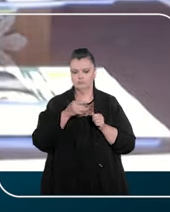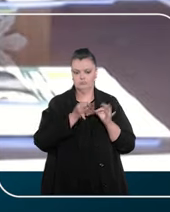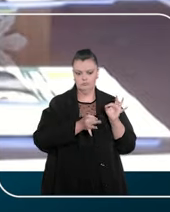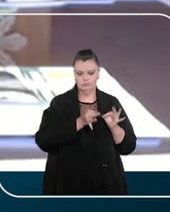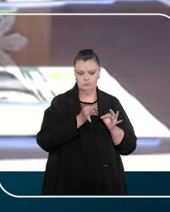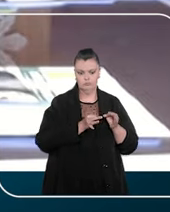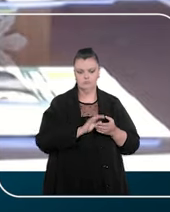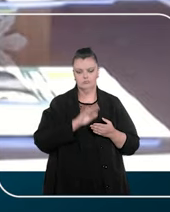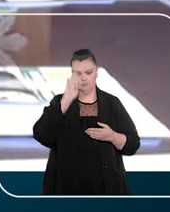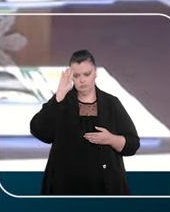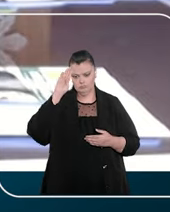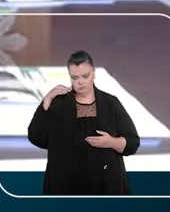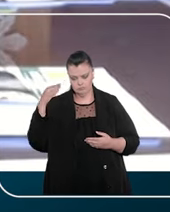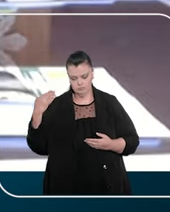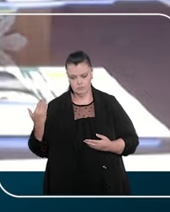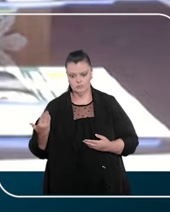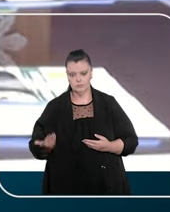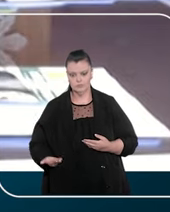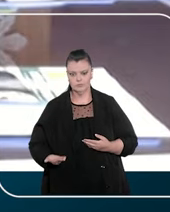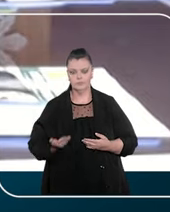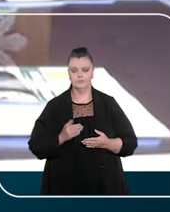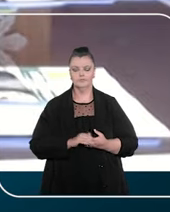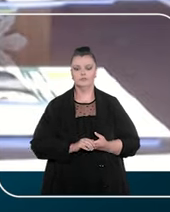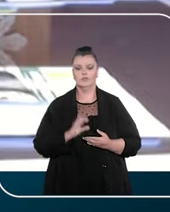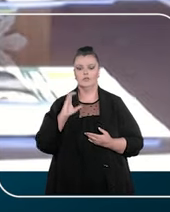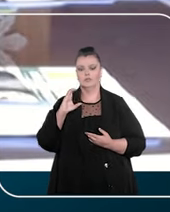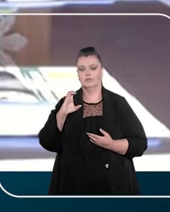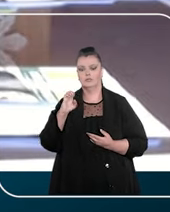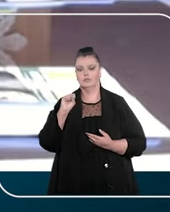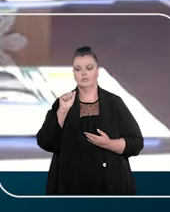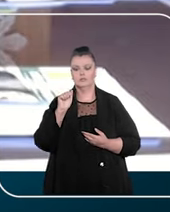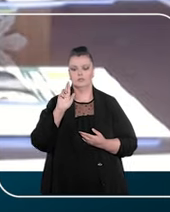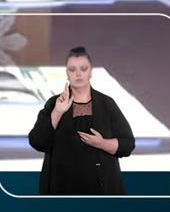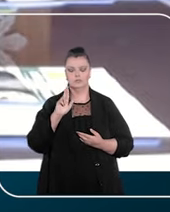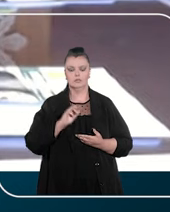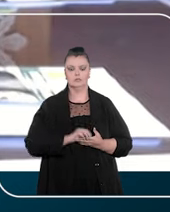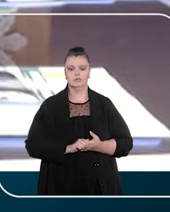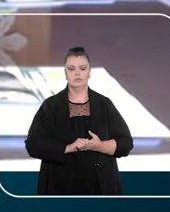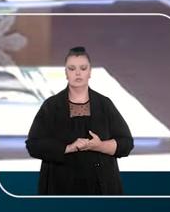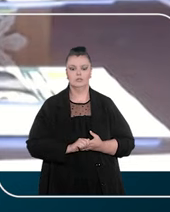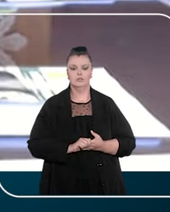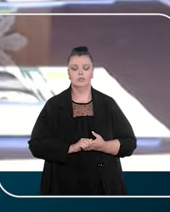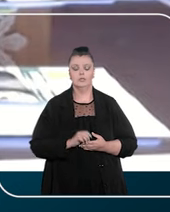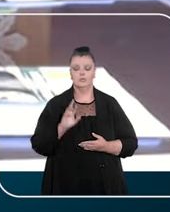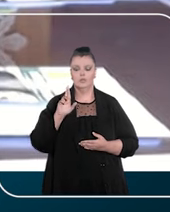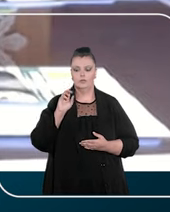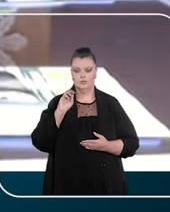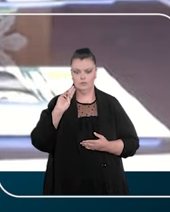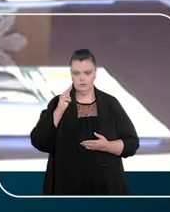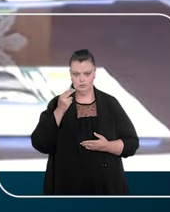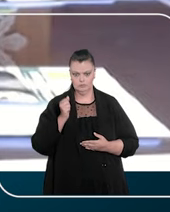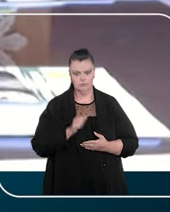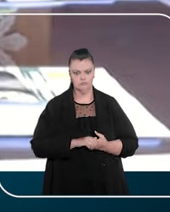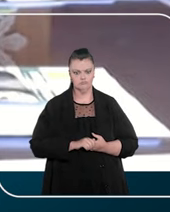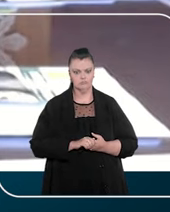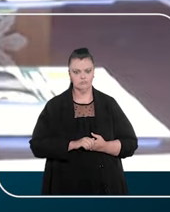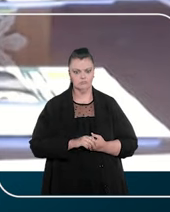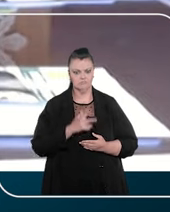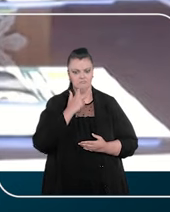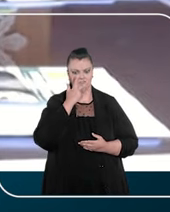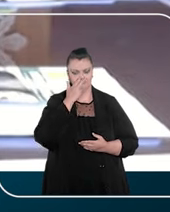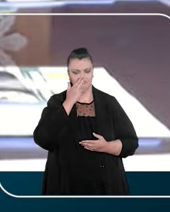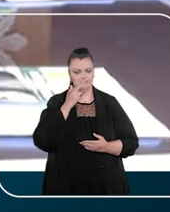e eu faço a minha homenagem a ele, o querido César Ashford Rocha. César Ashford Rocha foi o grande